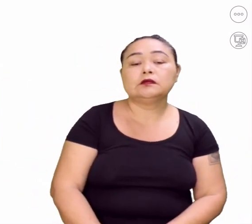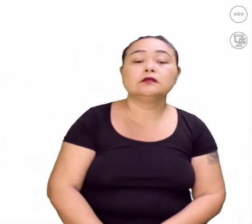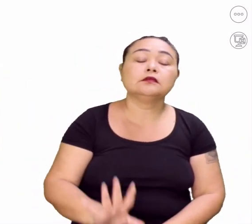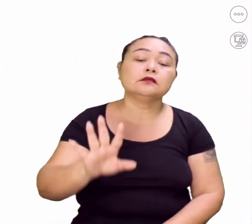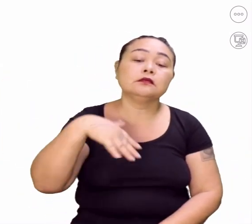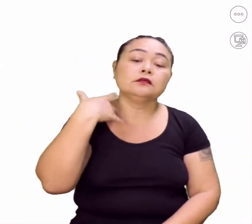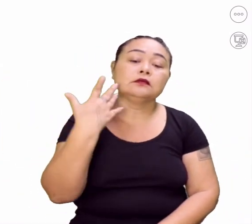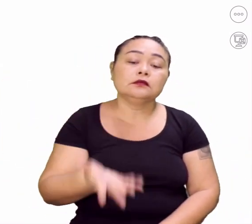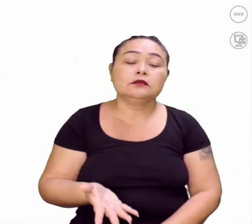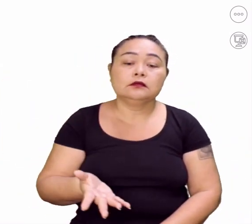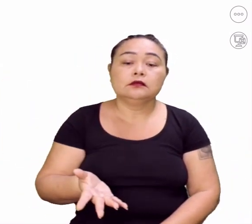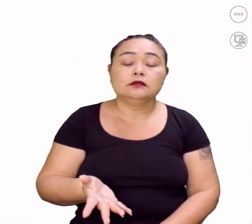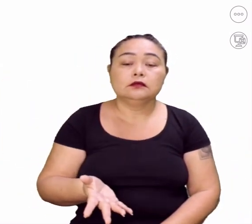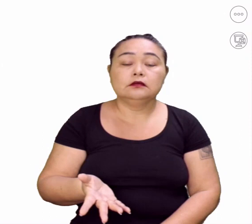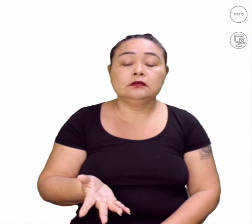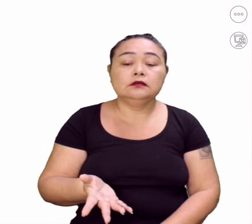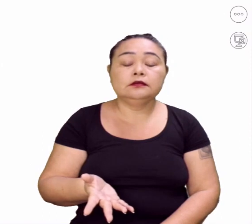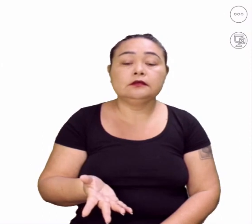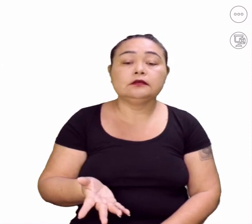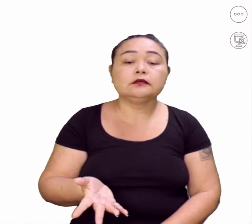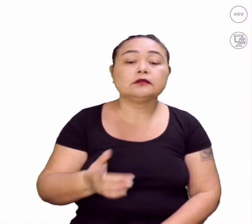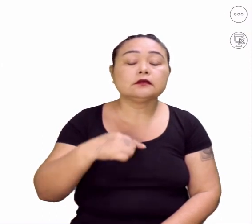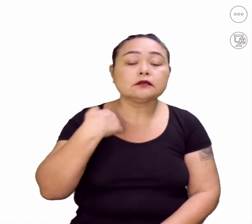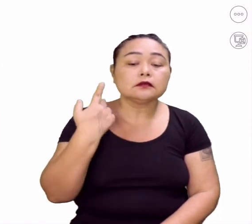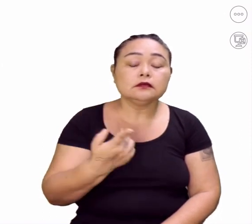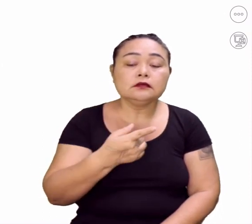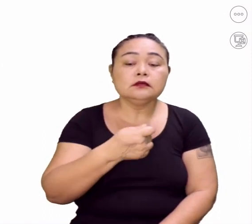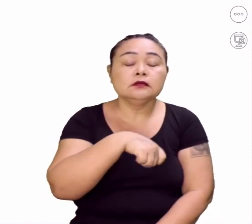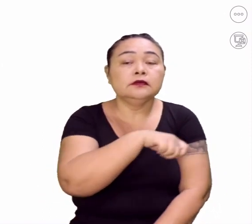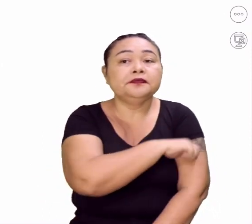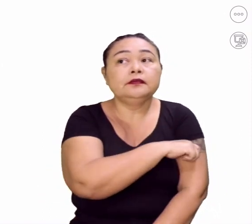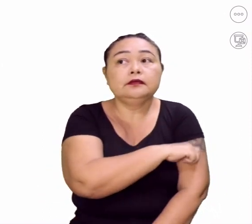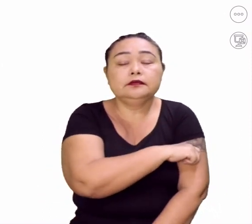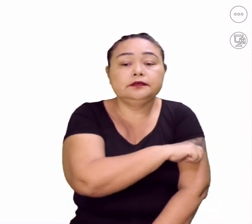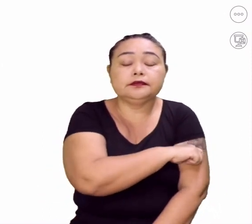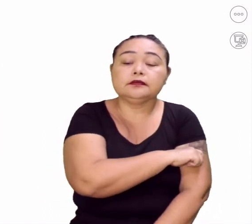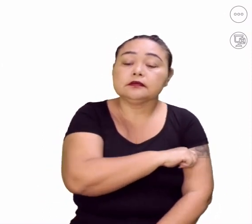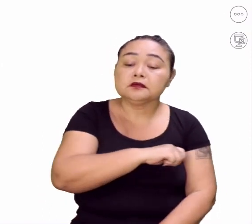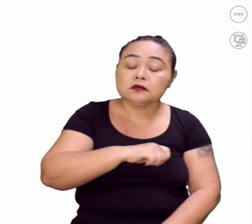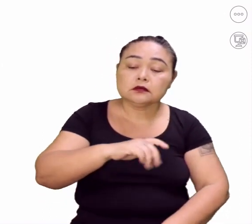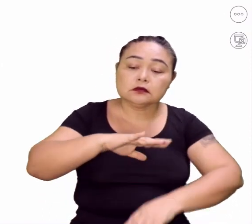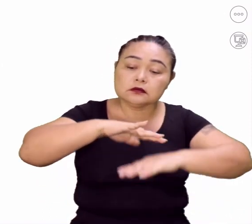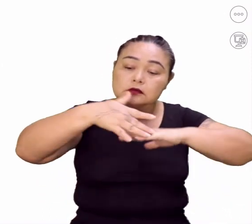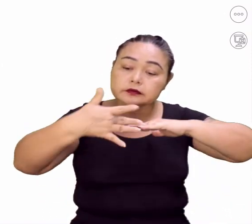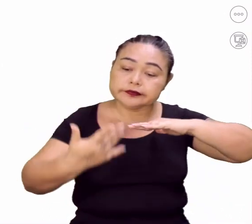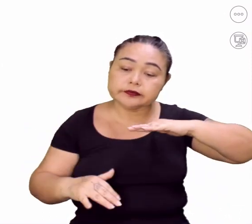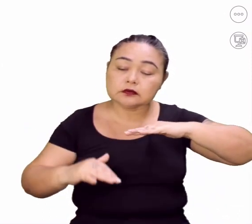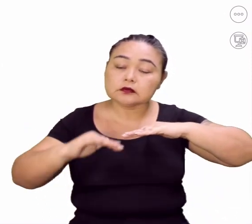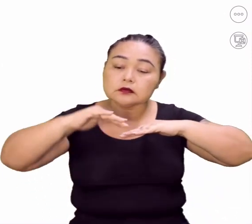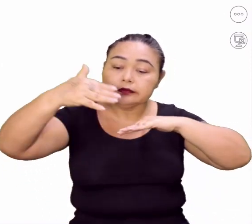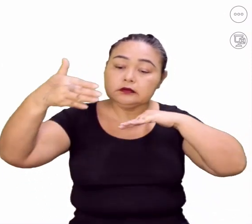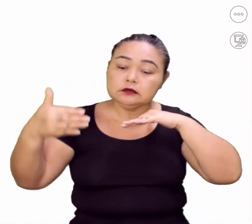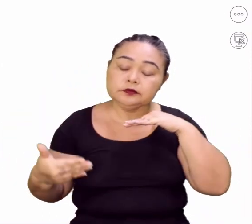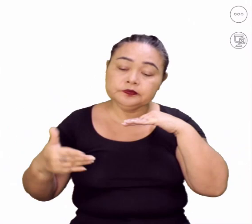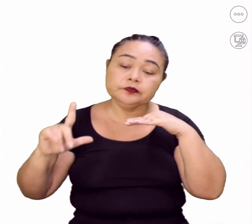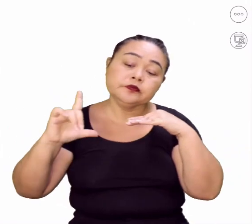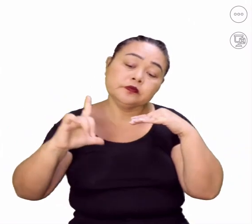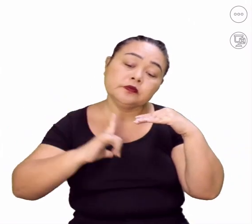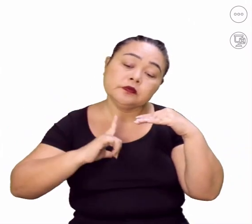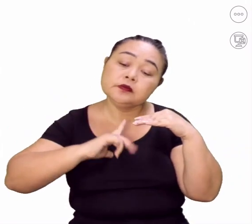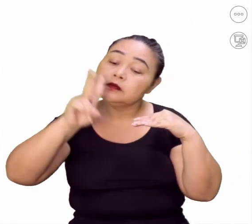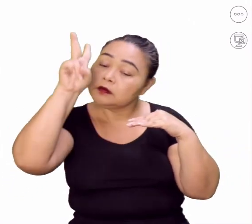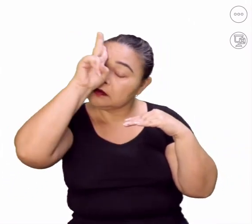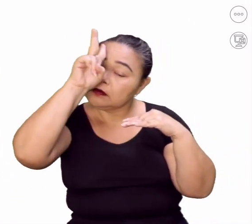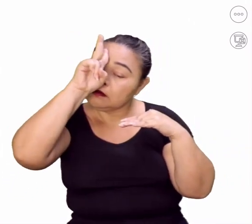então podemos dizer que quando o aluno ouvir falar em dobramentos modernos, tem que lembrar